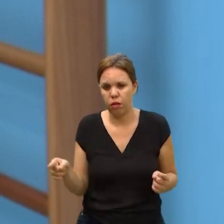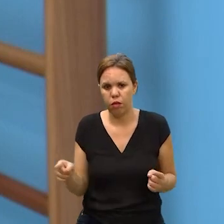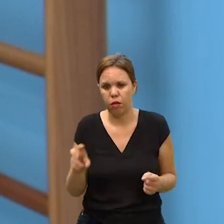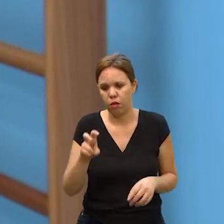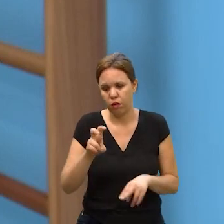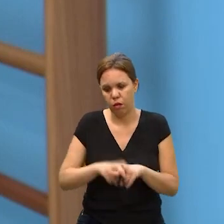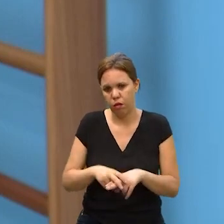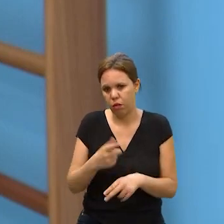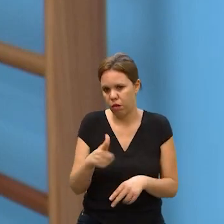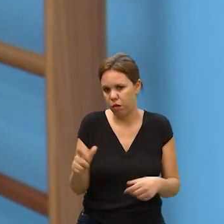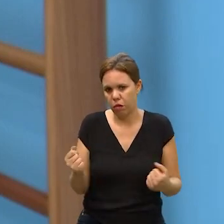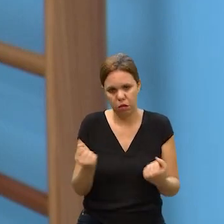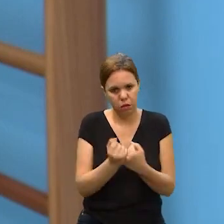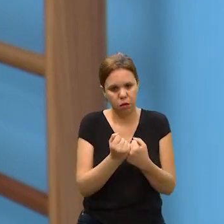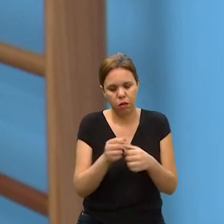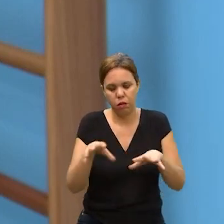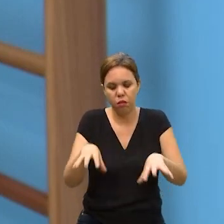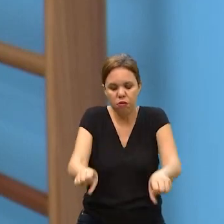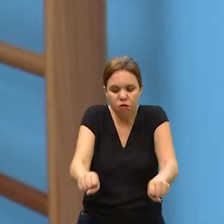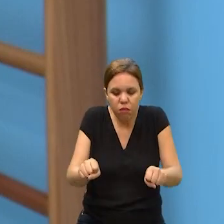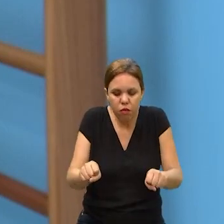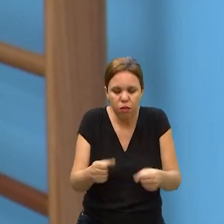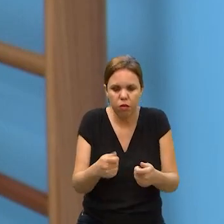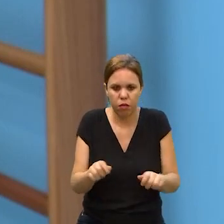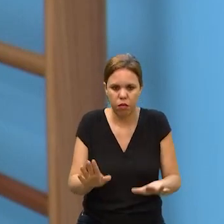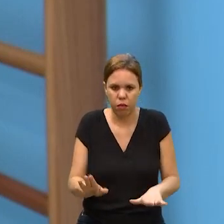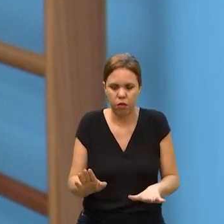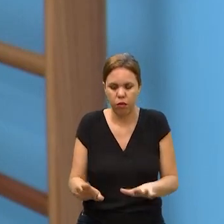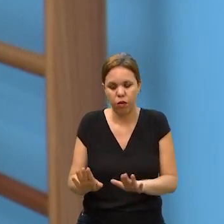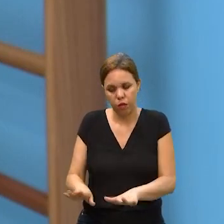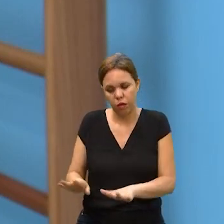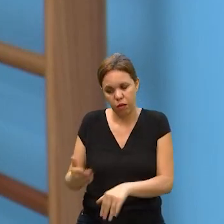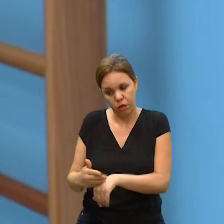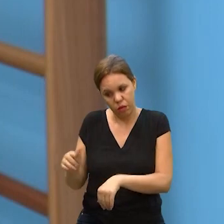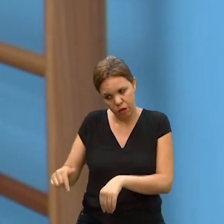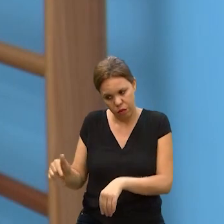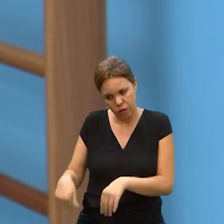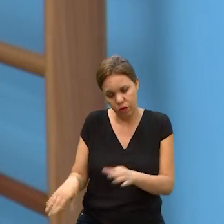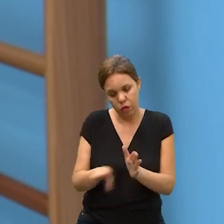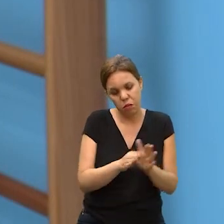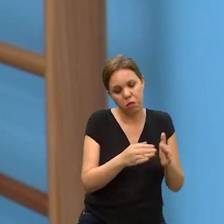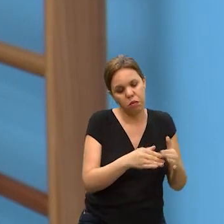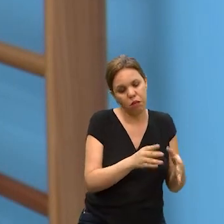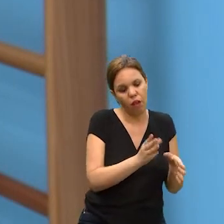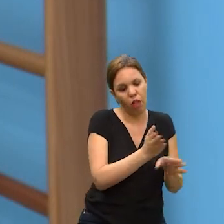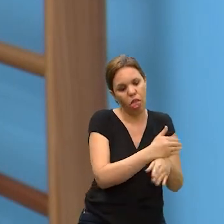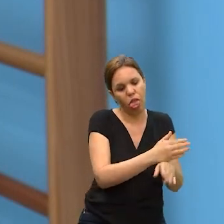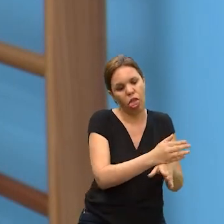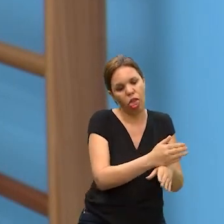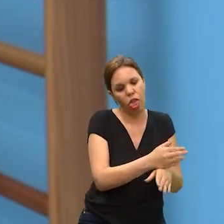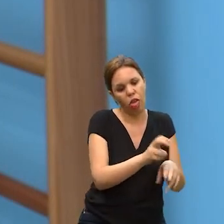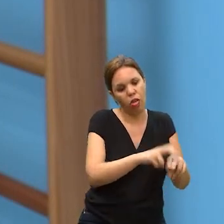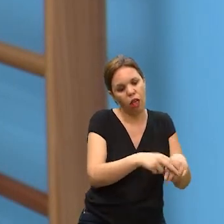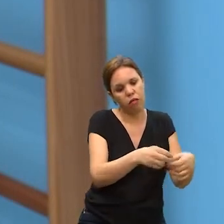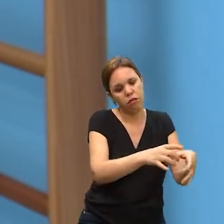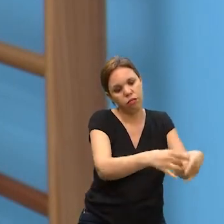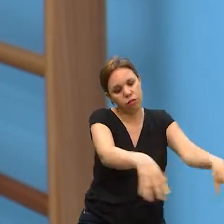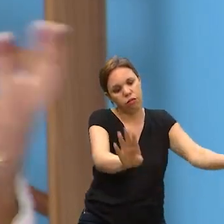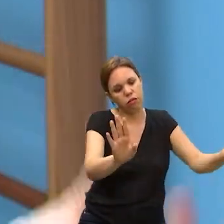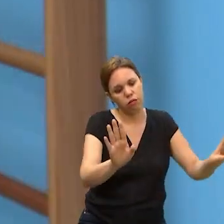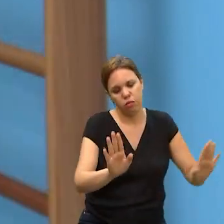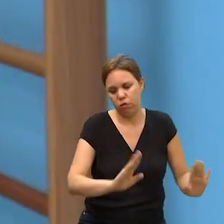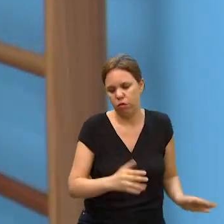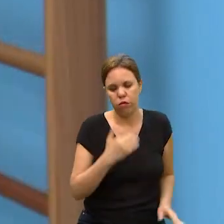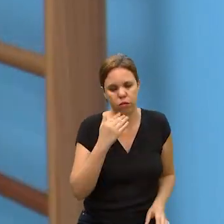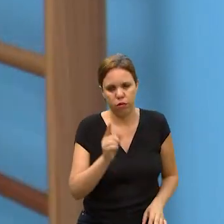estão em fase, como eu dei o exemplo, de sentar sem apoio. Então não adianta ela ficar e eu treinar com ela aqui e aí chega em casa ela fica